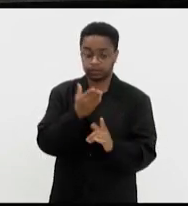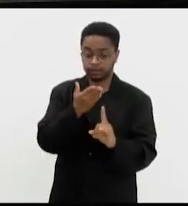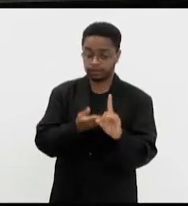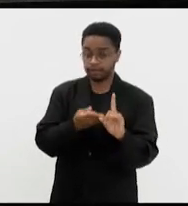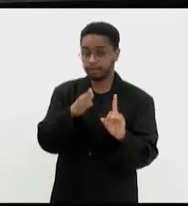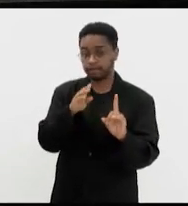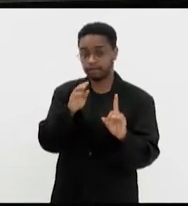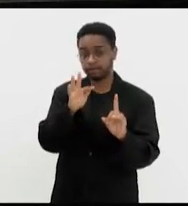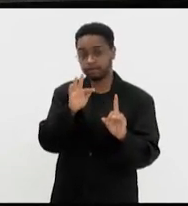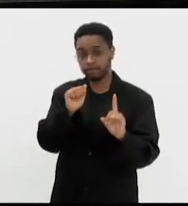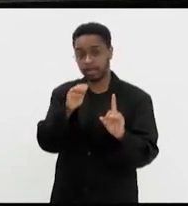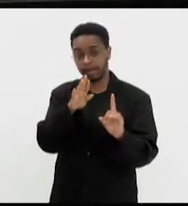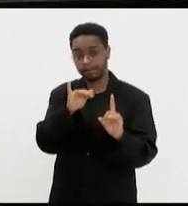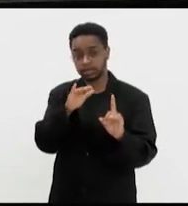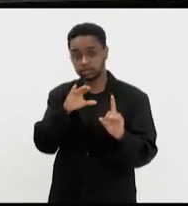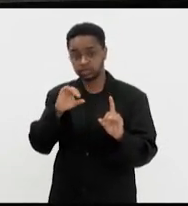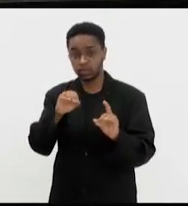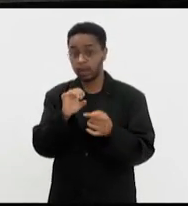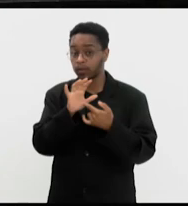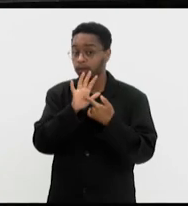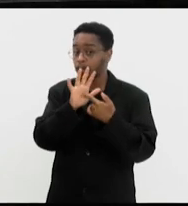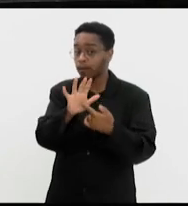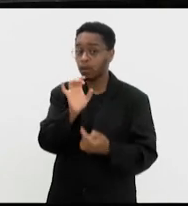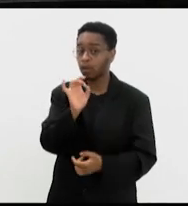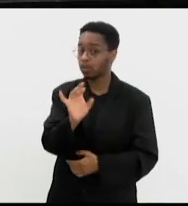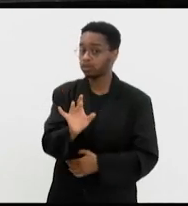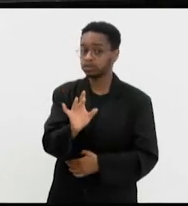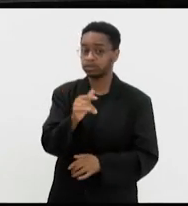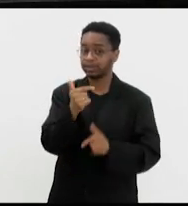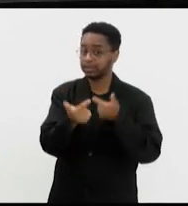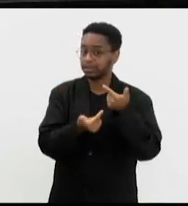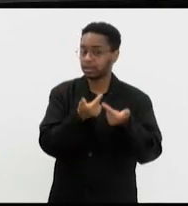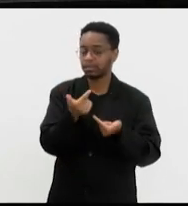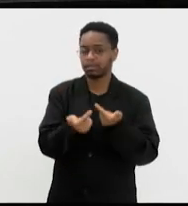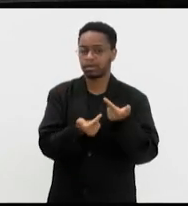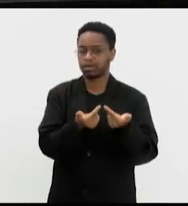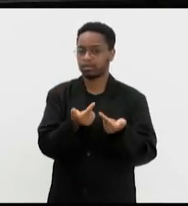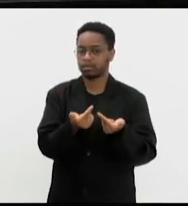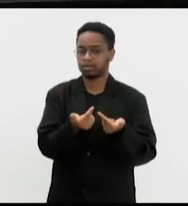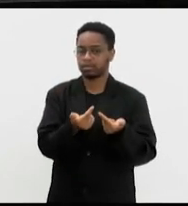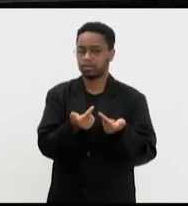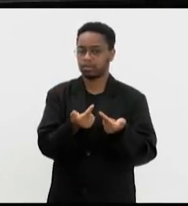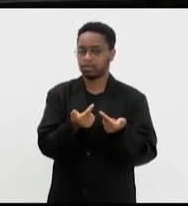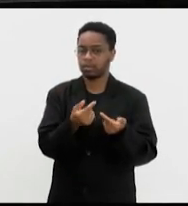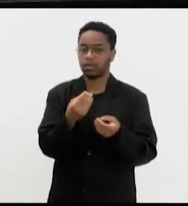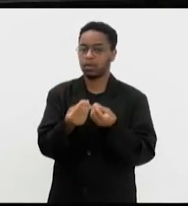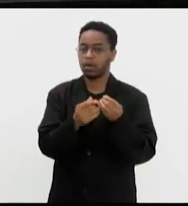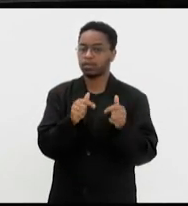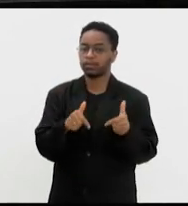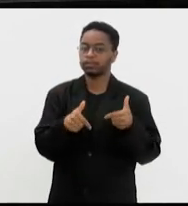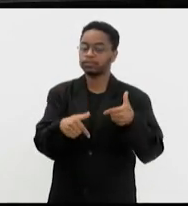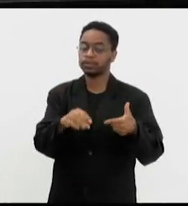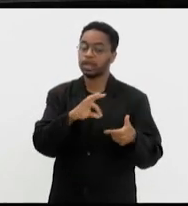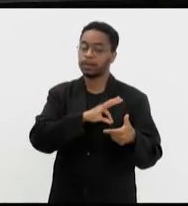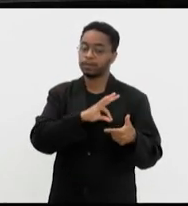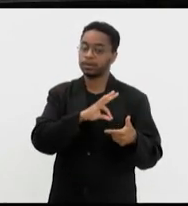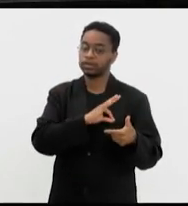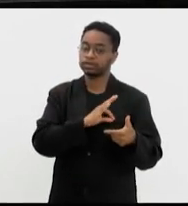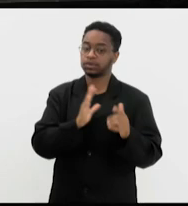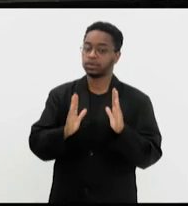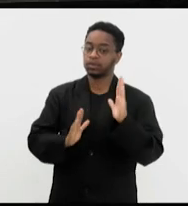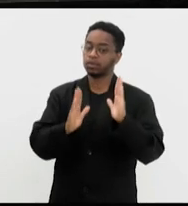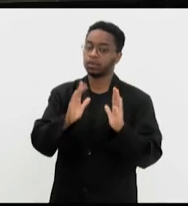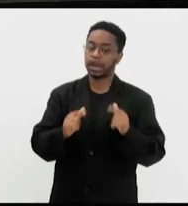apenas demonstrou o trabalho das forças policiais numa operação